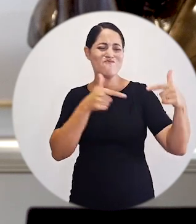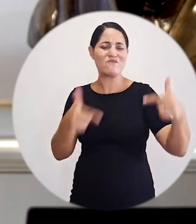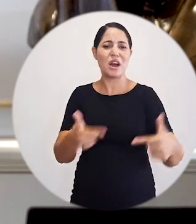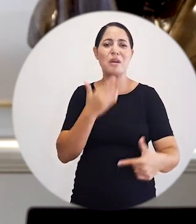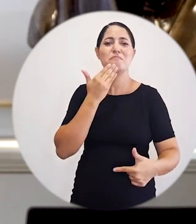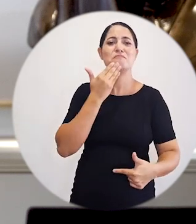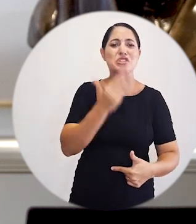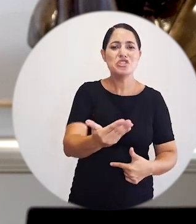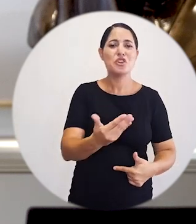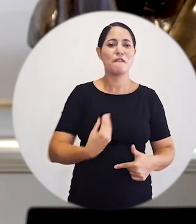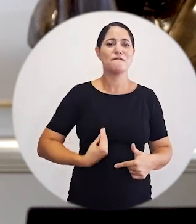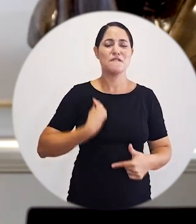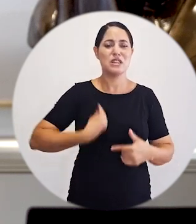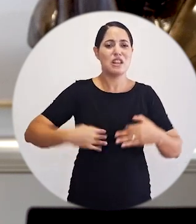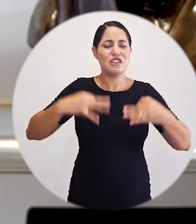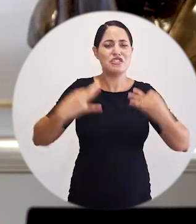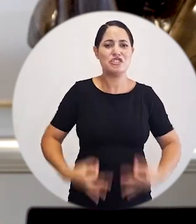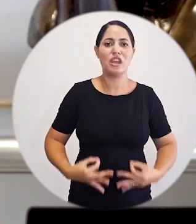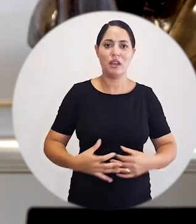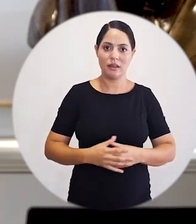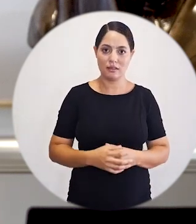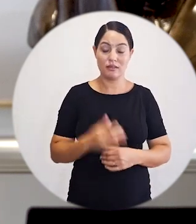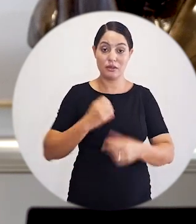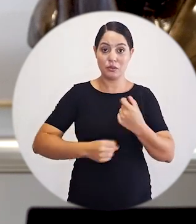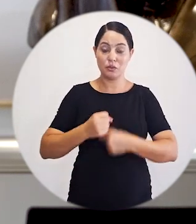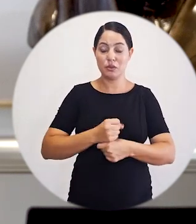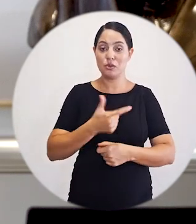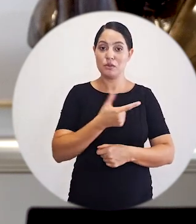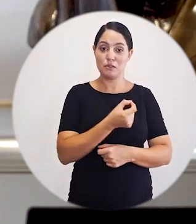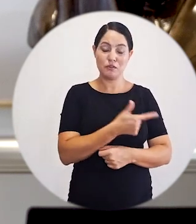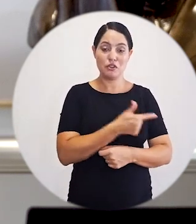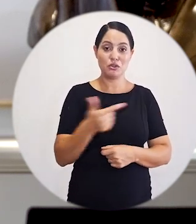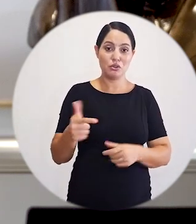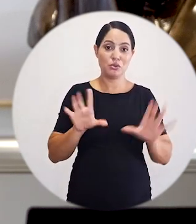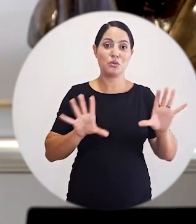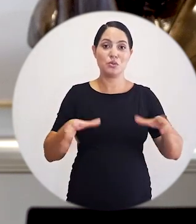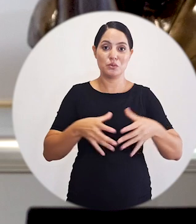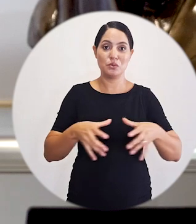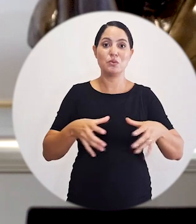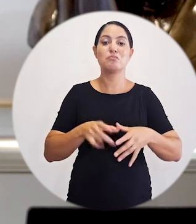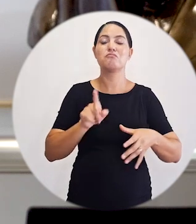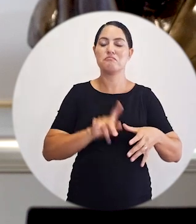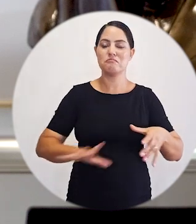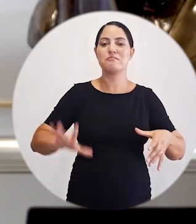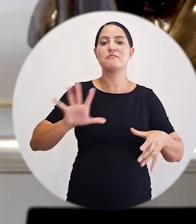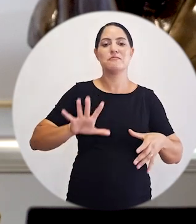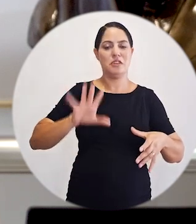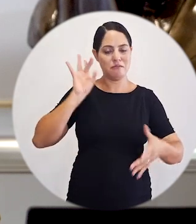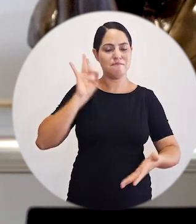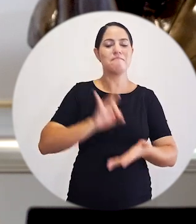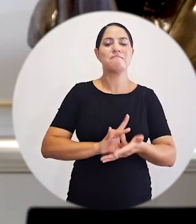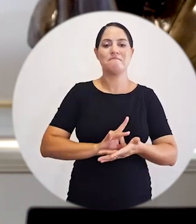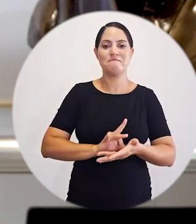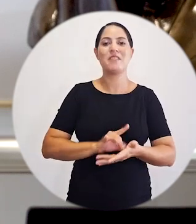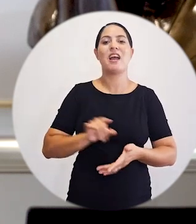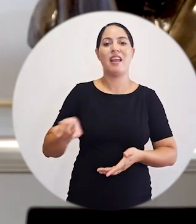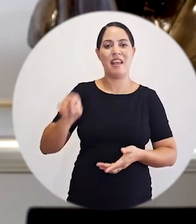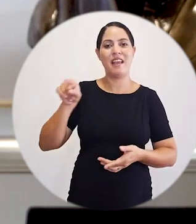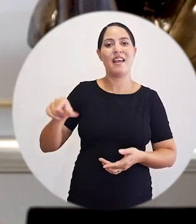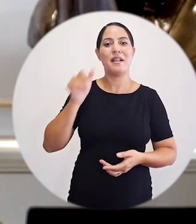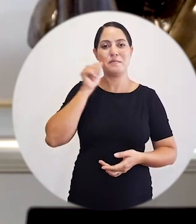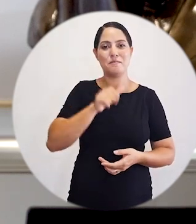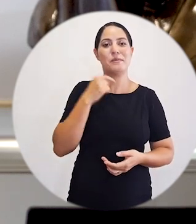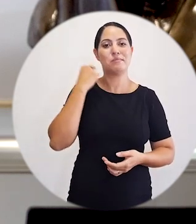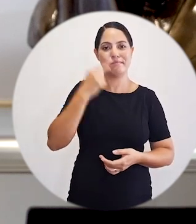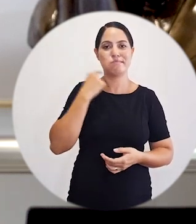marido e dos filhos, usou a escrita como forma de luta para reivindicar uma vida com dignidade. Em 2022, o Conselho Pleno da